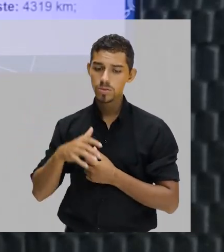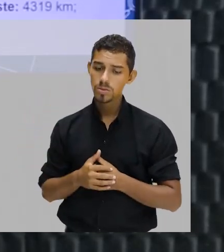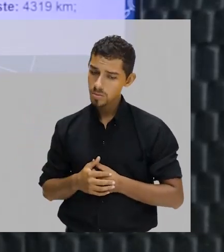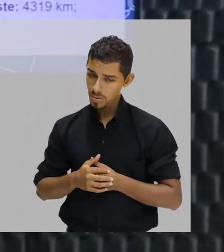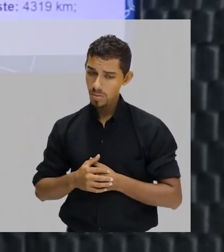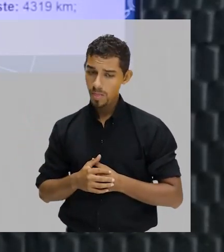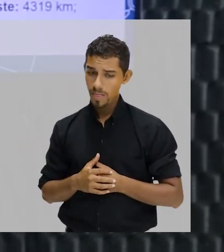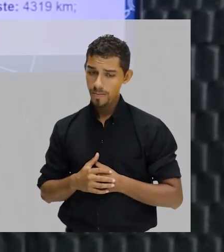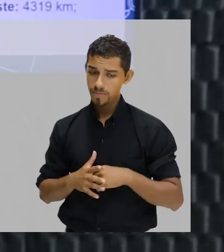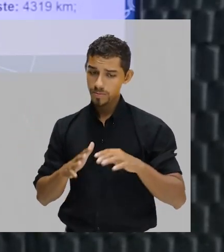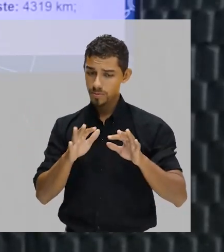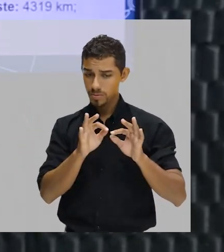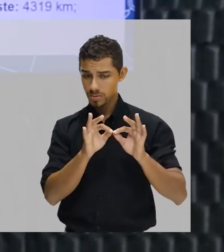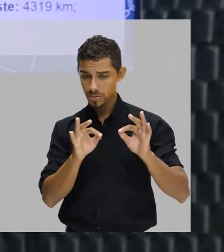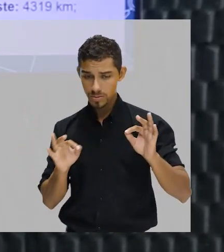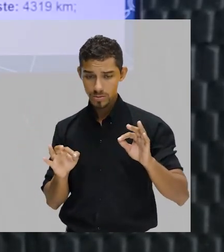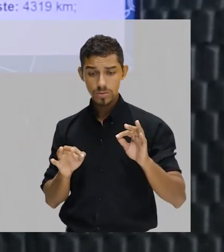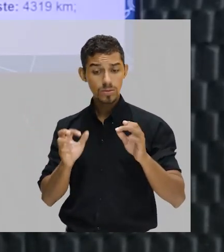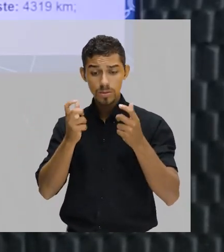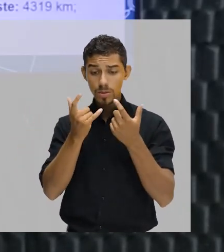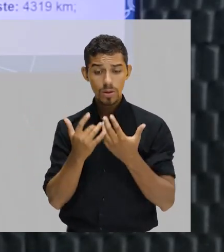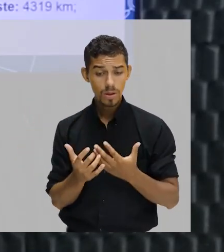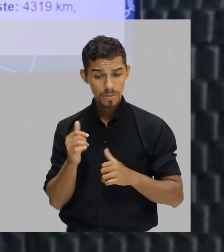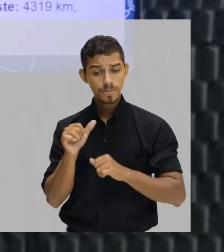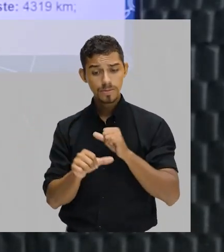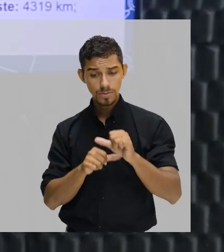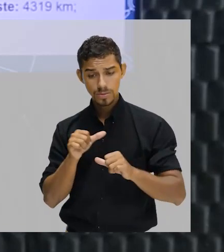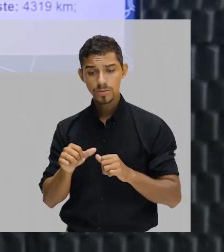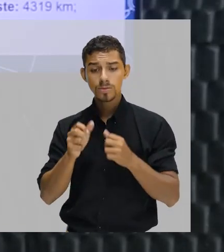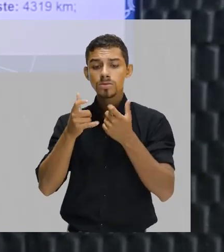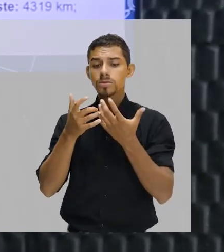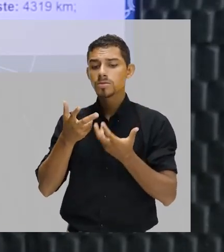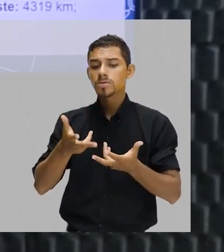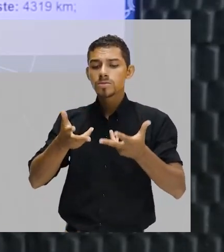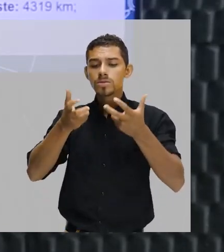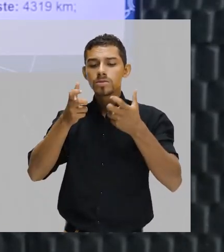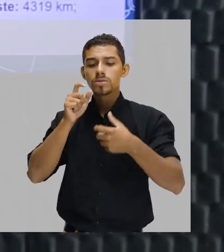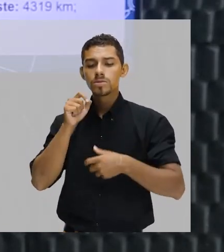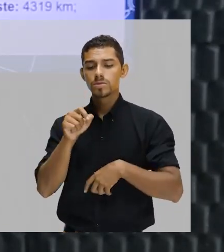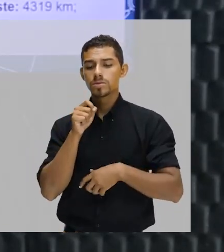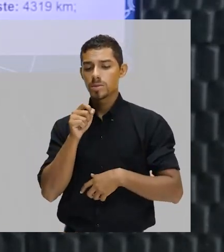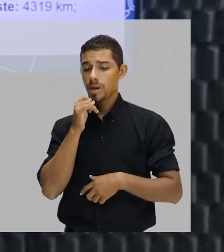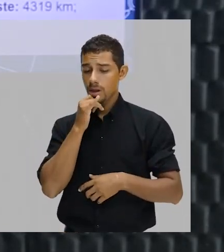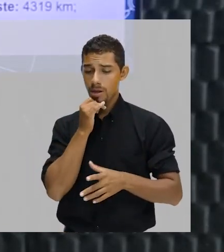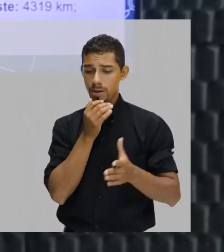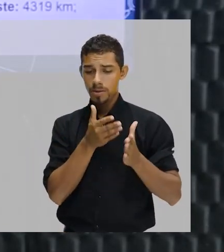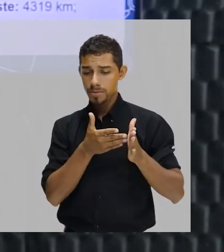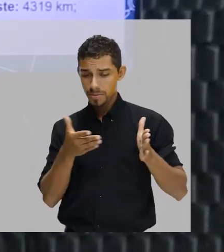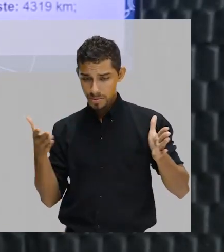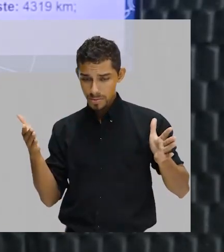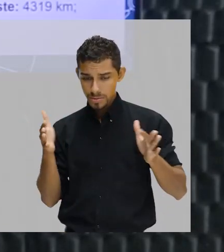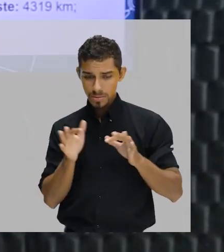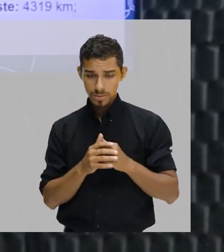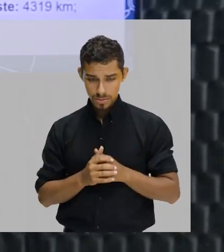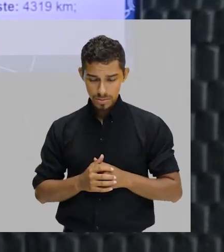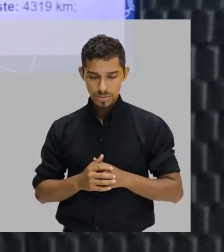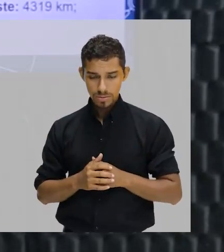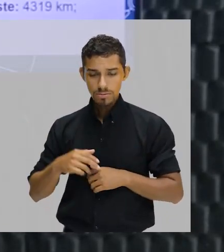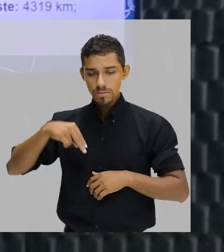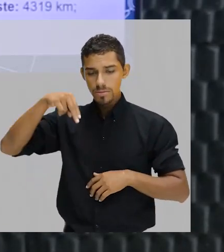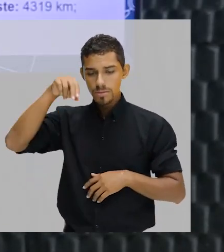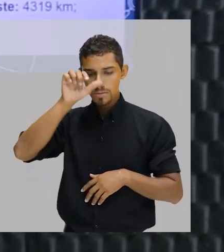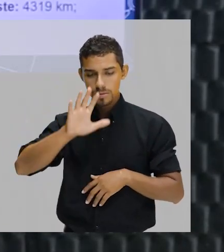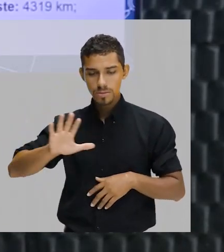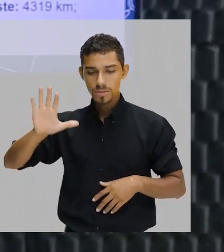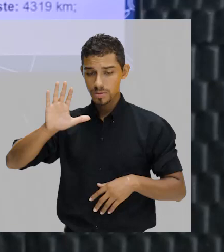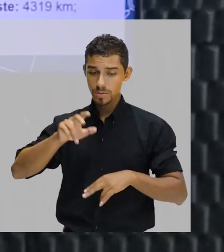Terra, o índice de iluminação ele vai se alterar. O que é que a gente vai perceber? Uma alteração na biodiversidade também nacional, tá certo? E é por